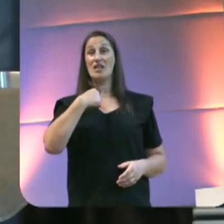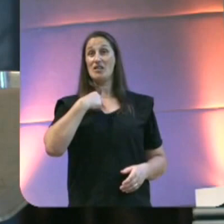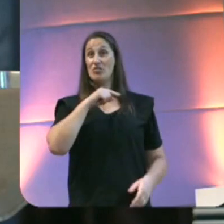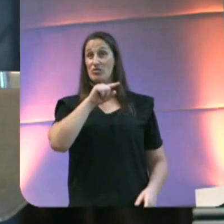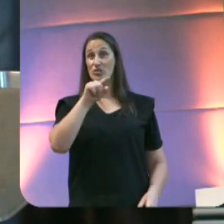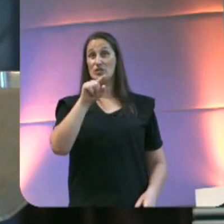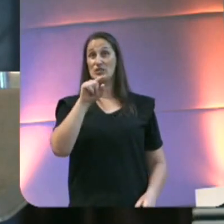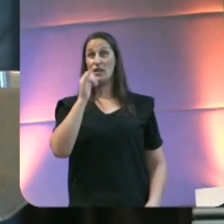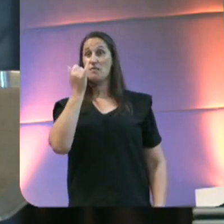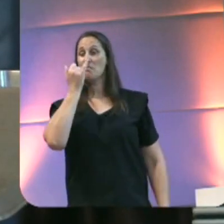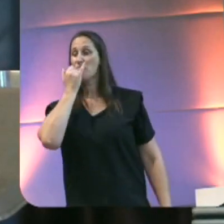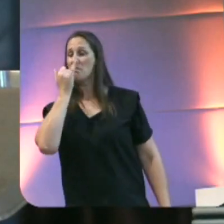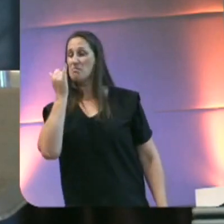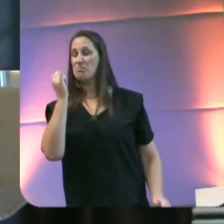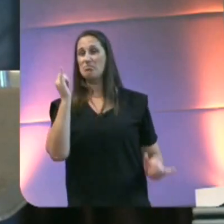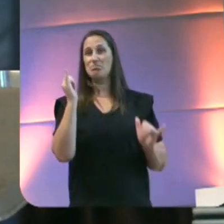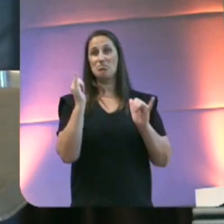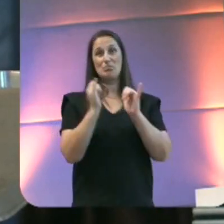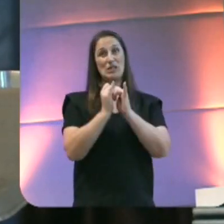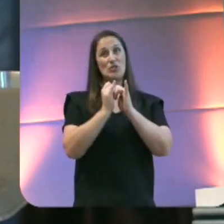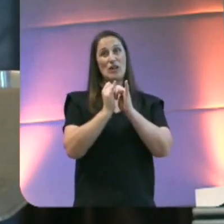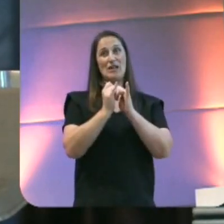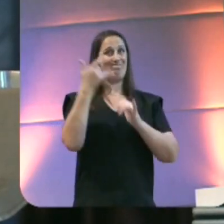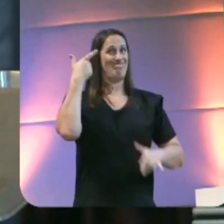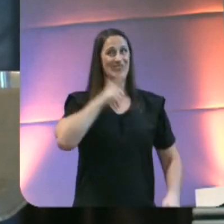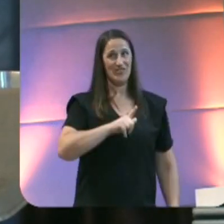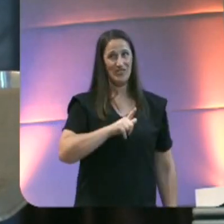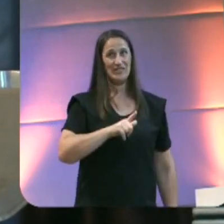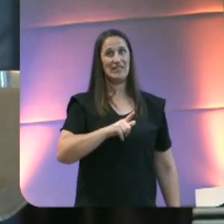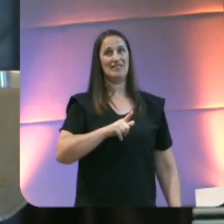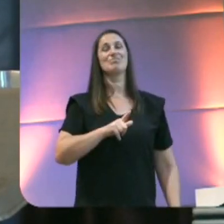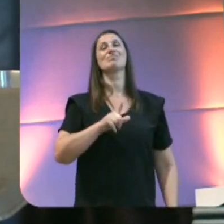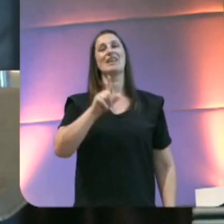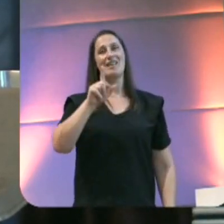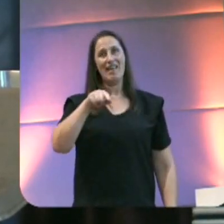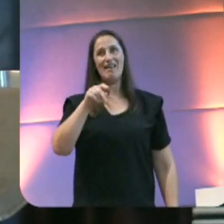porque não perdoar é pecado.